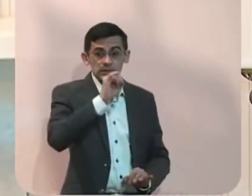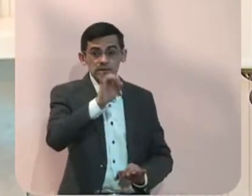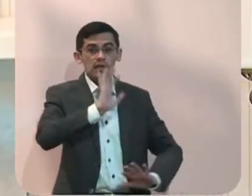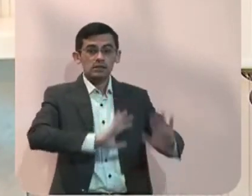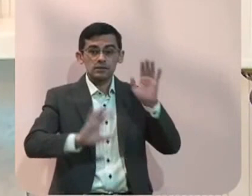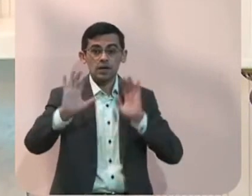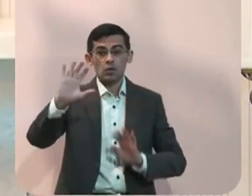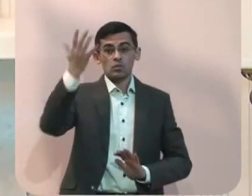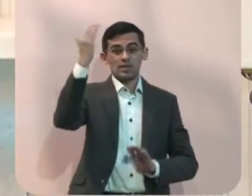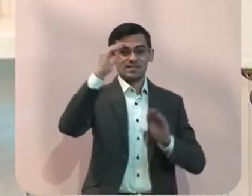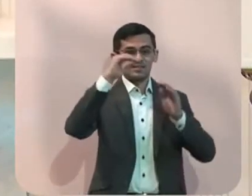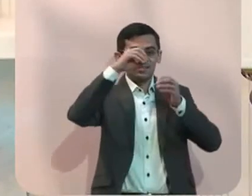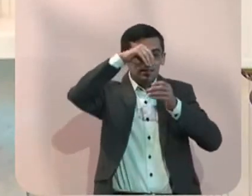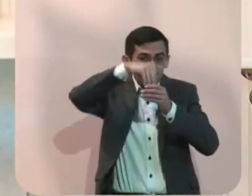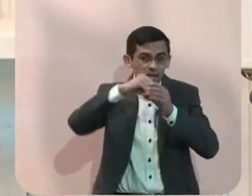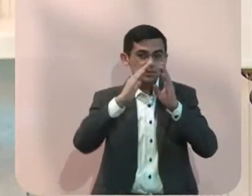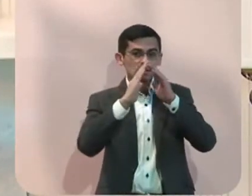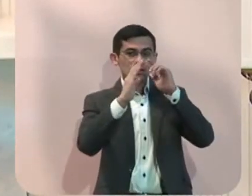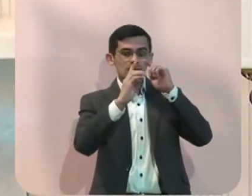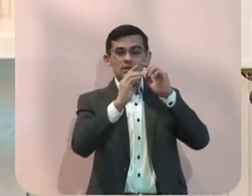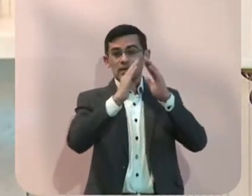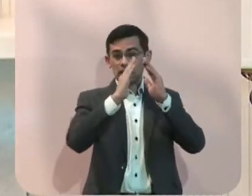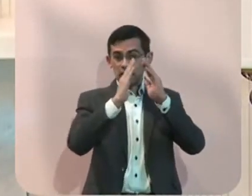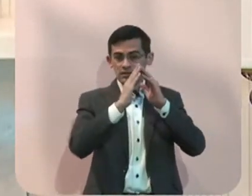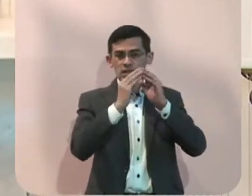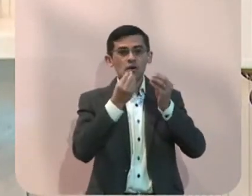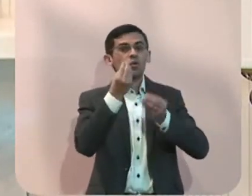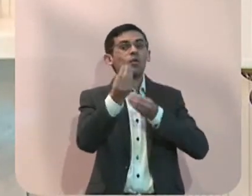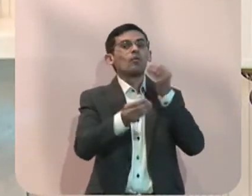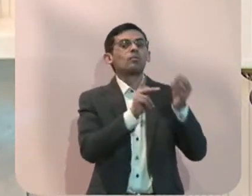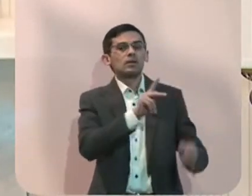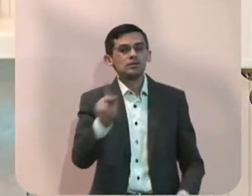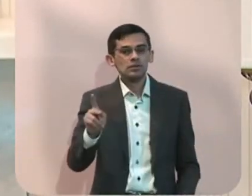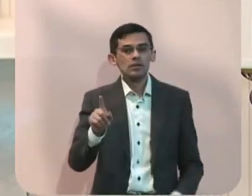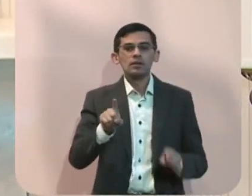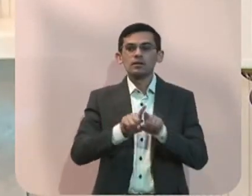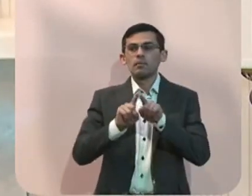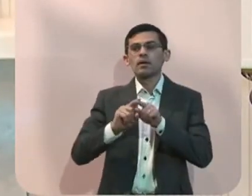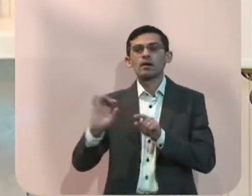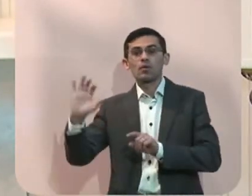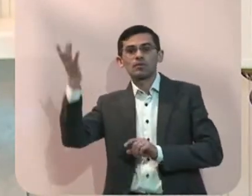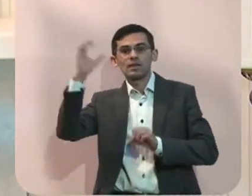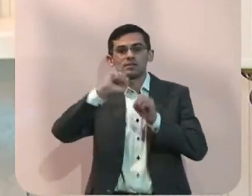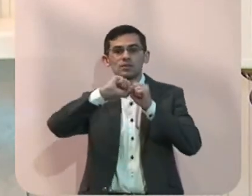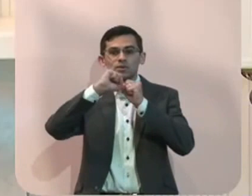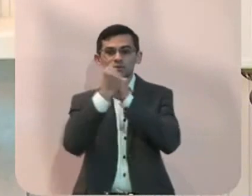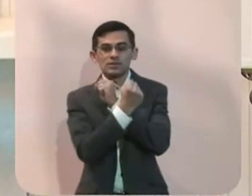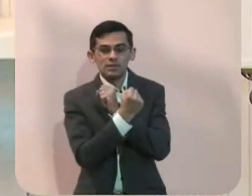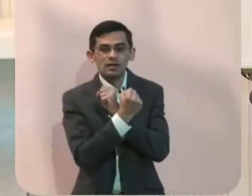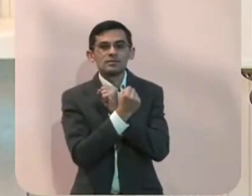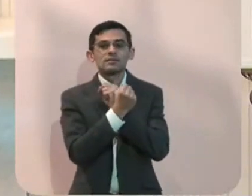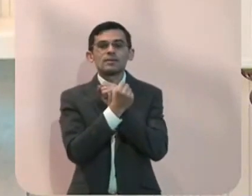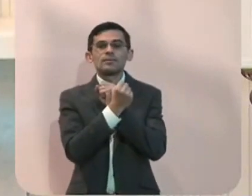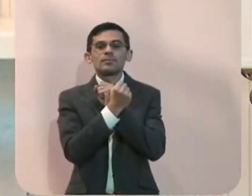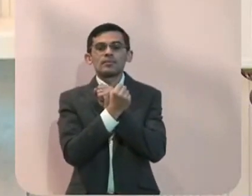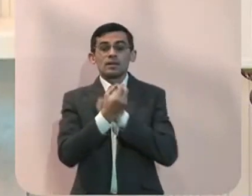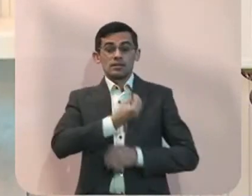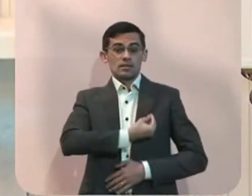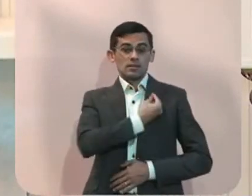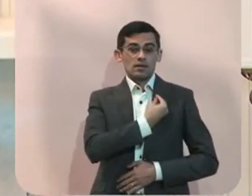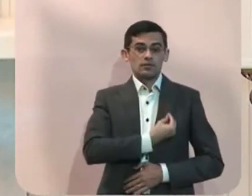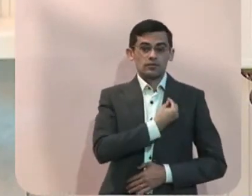acontece dentro de um lar e com o pastor, quanto mais não acontece na sociedade e na